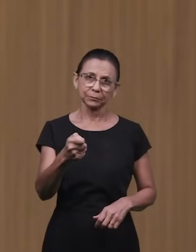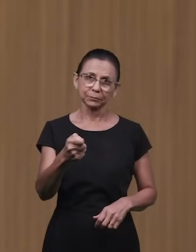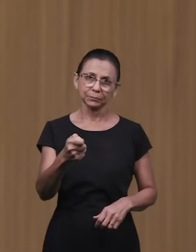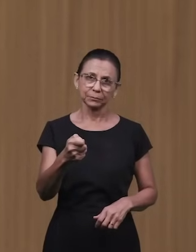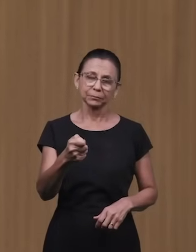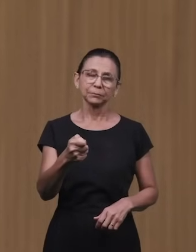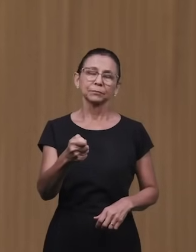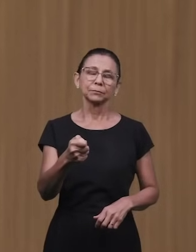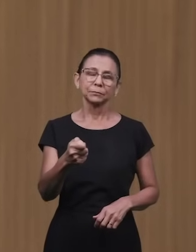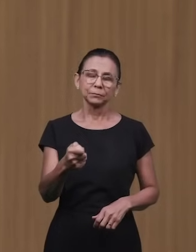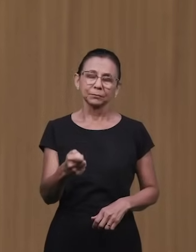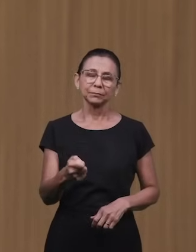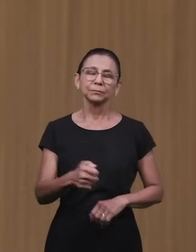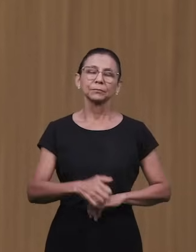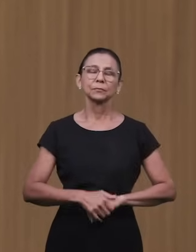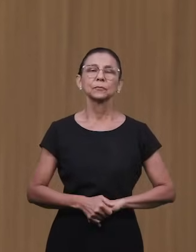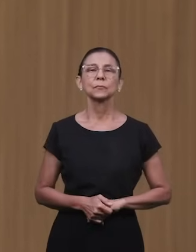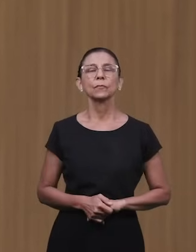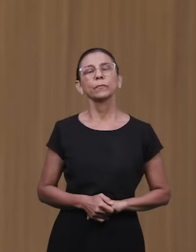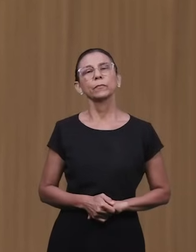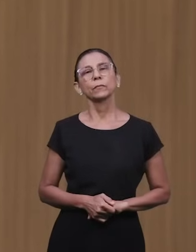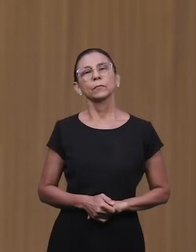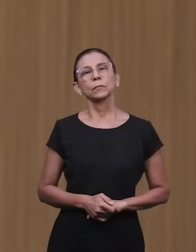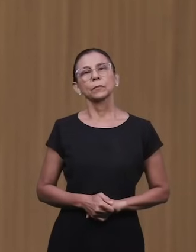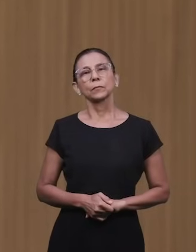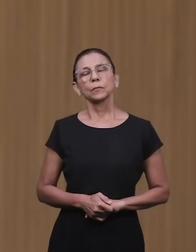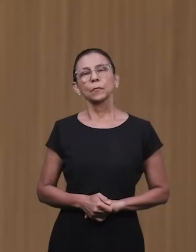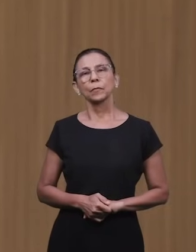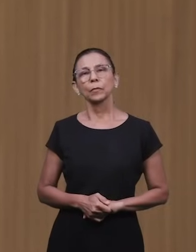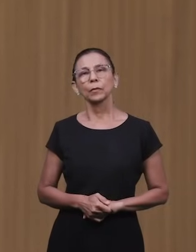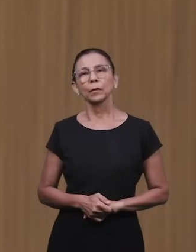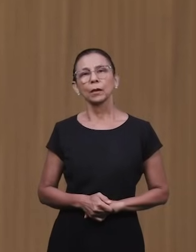o sacrifício perfeito,